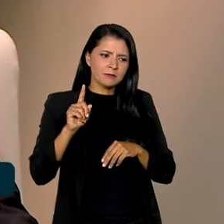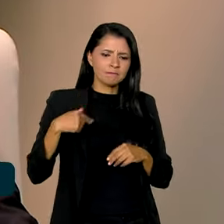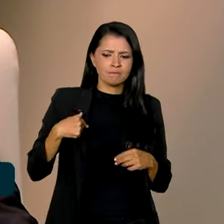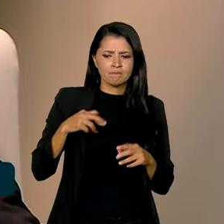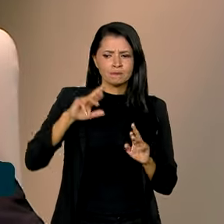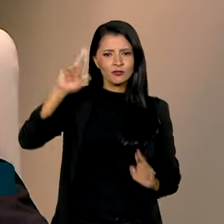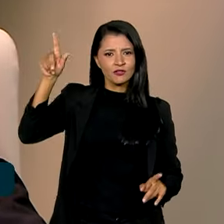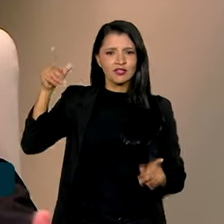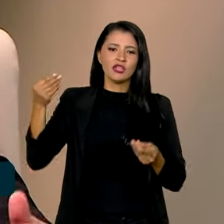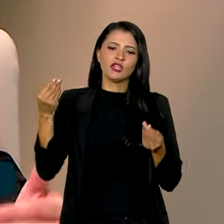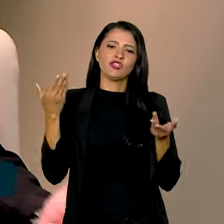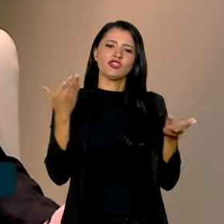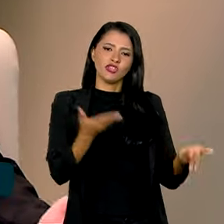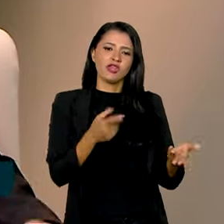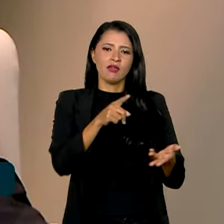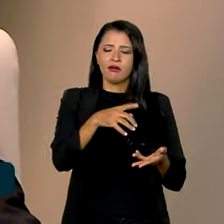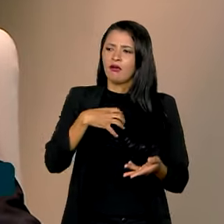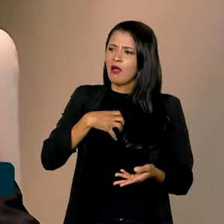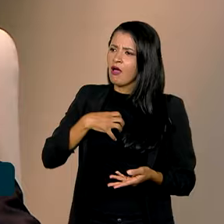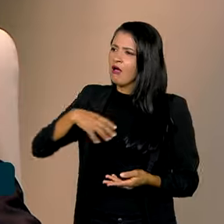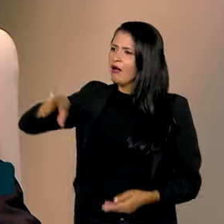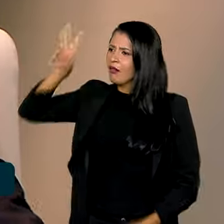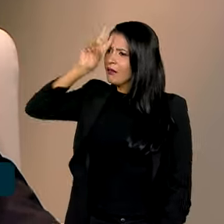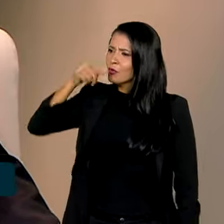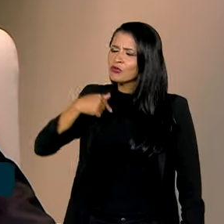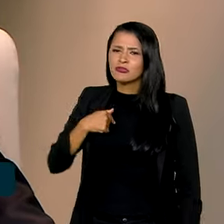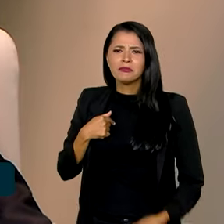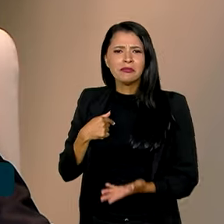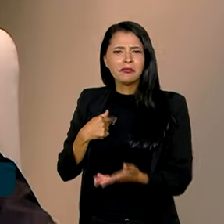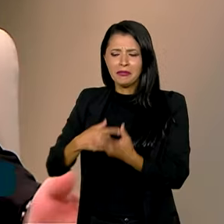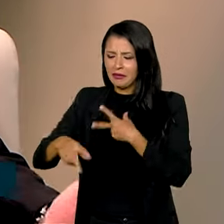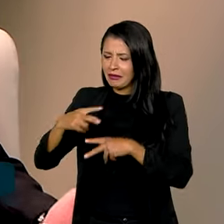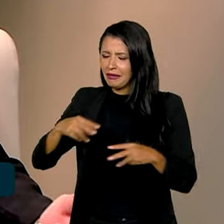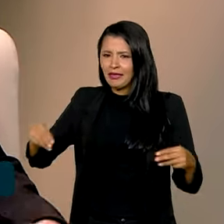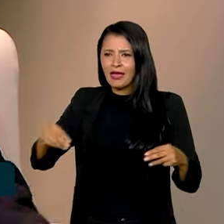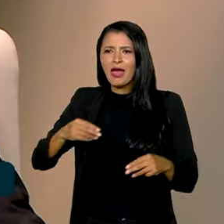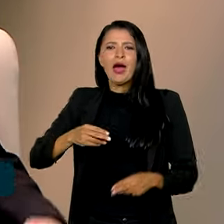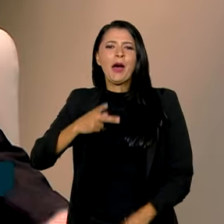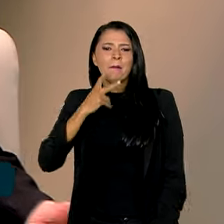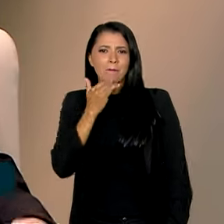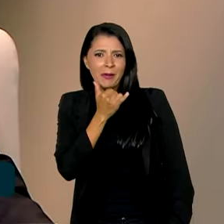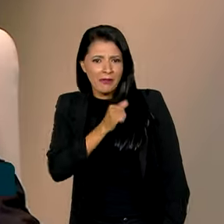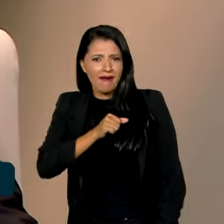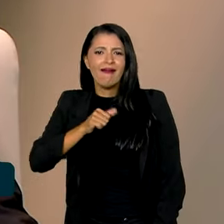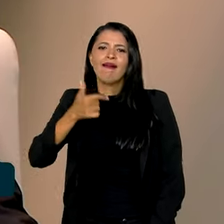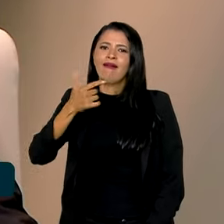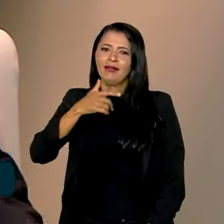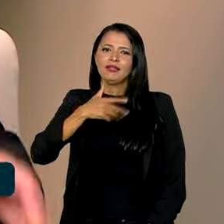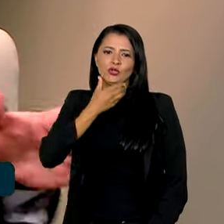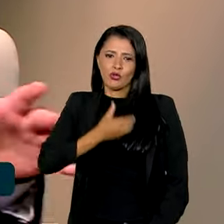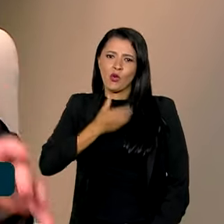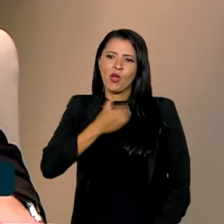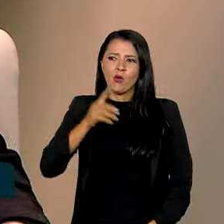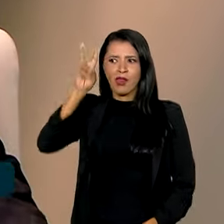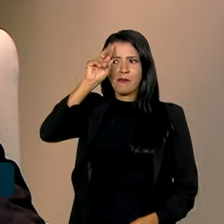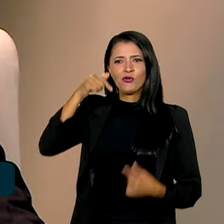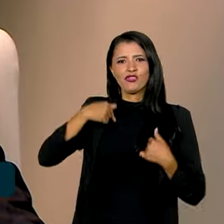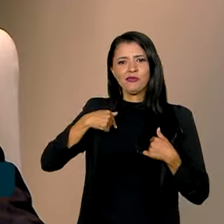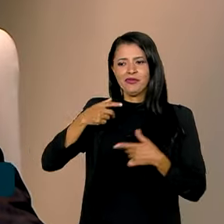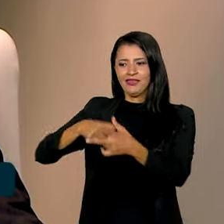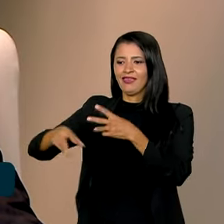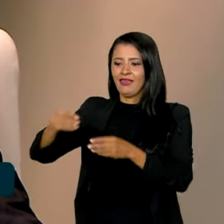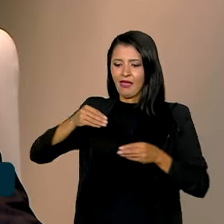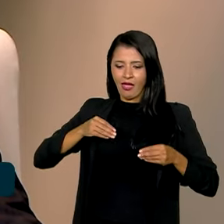presente para ela, chega algo que ela se sentiu lembrada, que ela sentiu que o Papai Noel passou por lá e lembrou dela. E que foi aquele presente